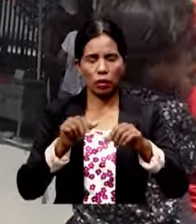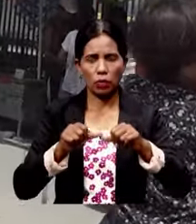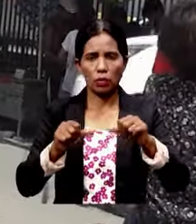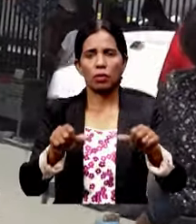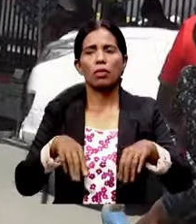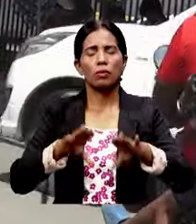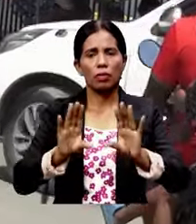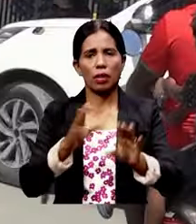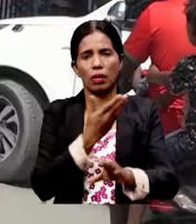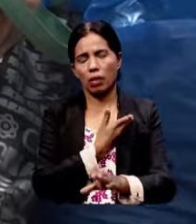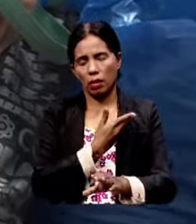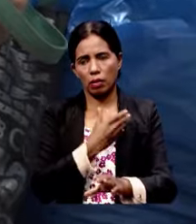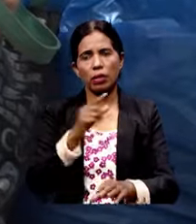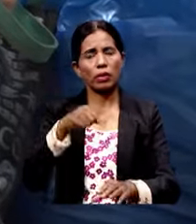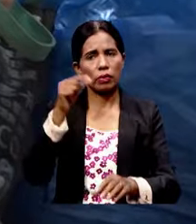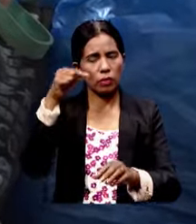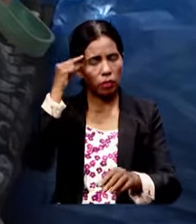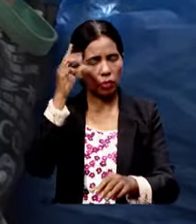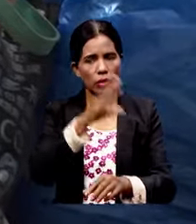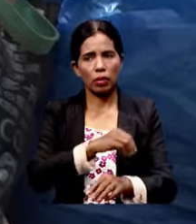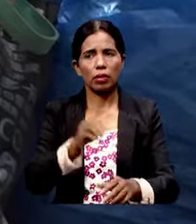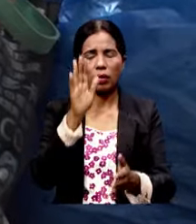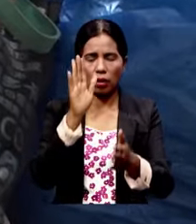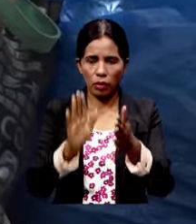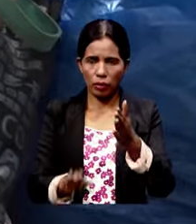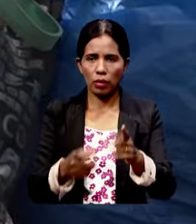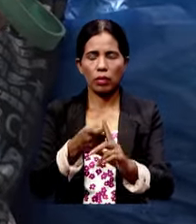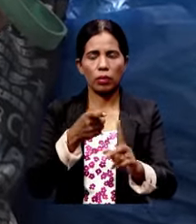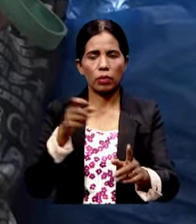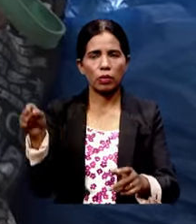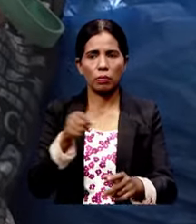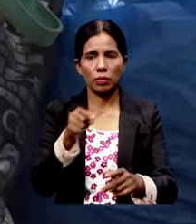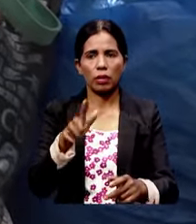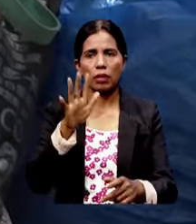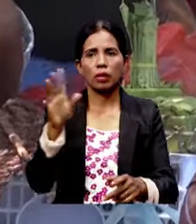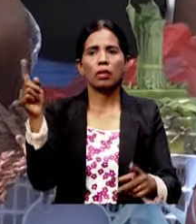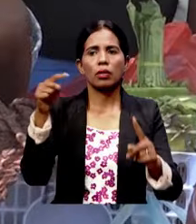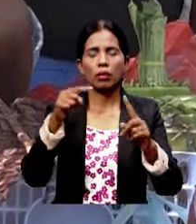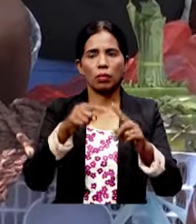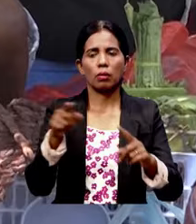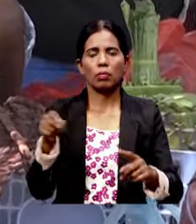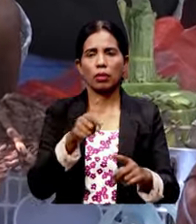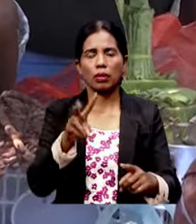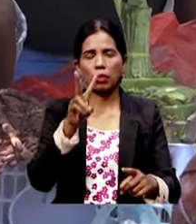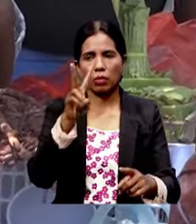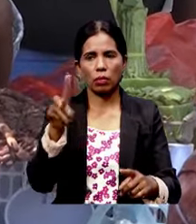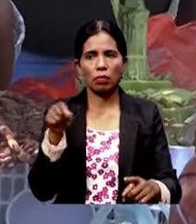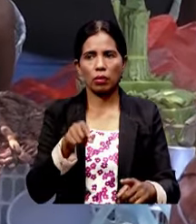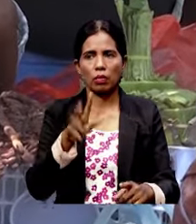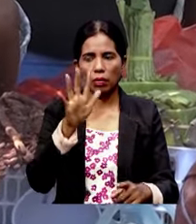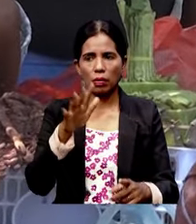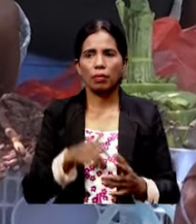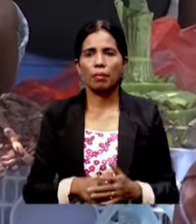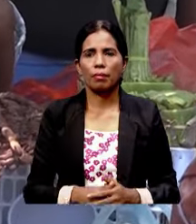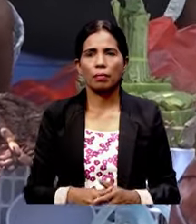as, mas que governo da Sierra tomou na taxa importação, o 100% Lima, tomba 1% Rua Ponto Lima.